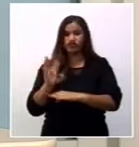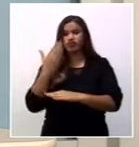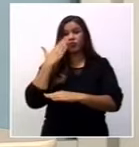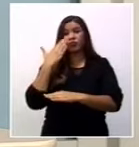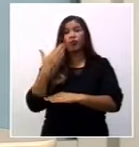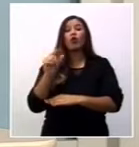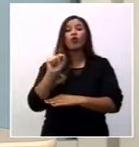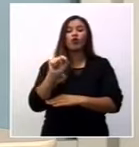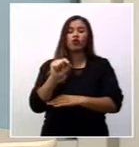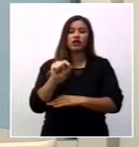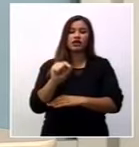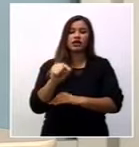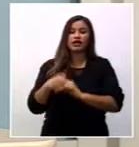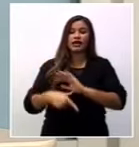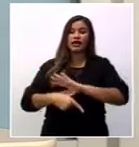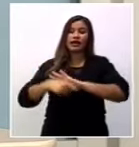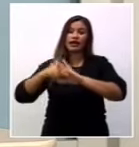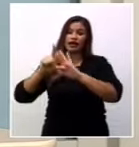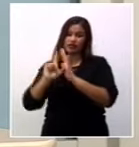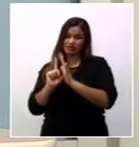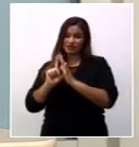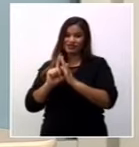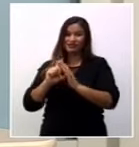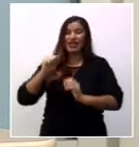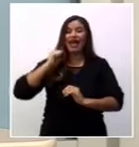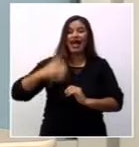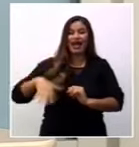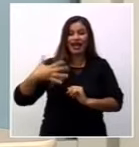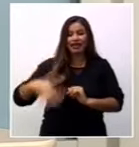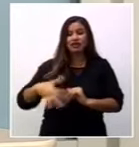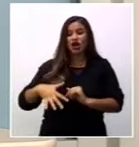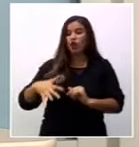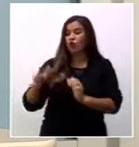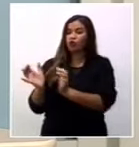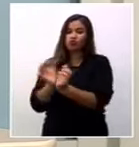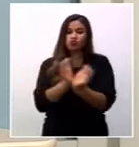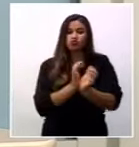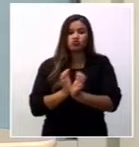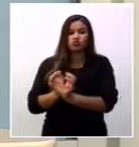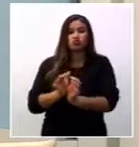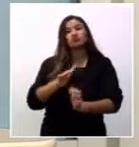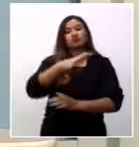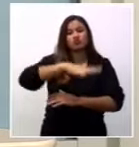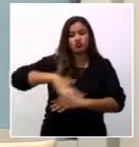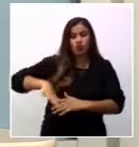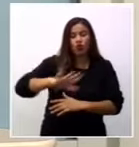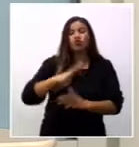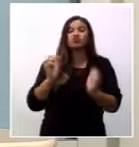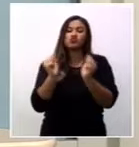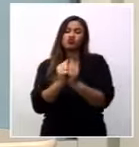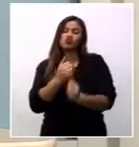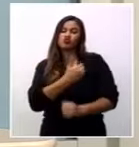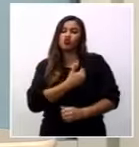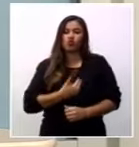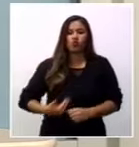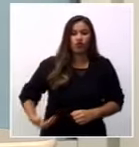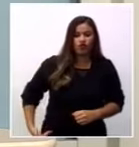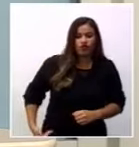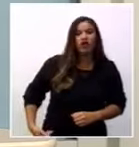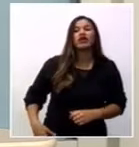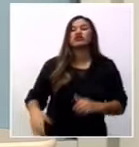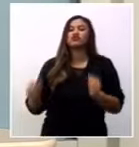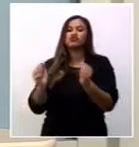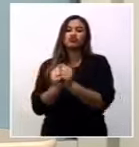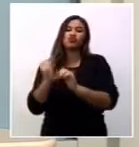parte, ações, né, que as comunidades, né, juntamente com os governos, com as